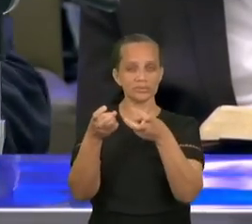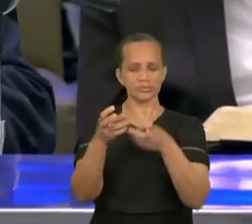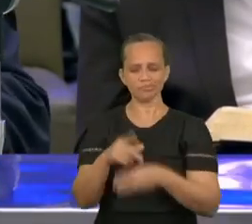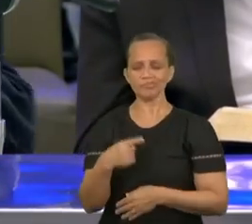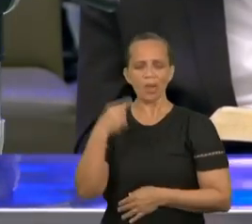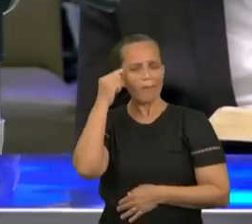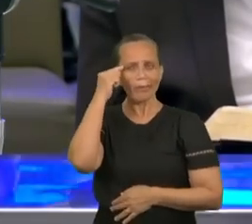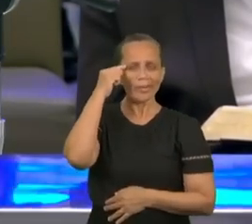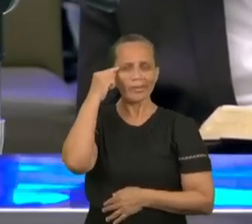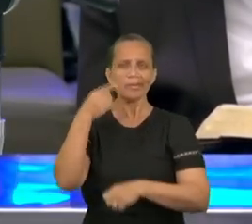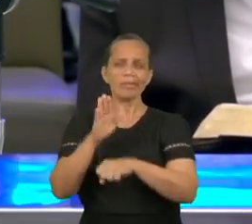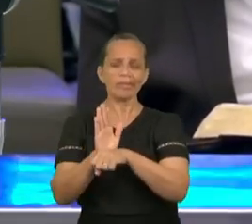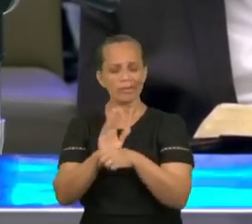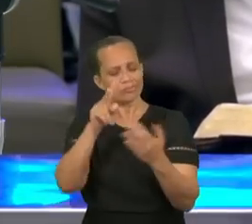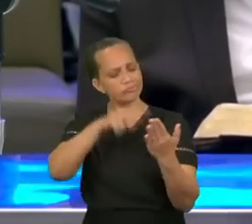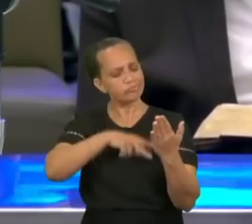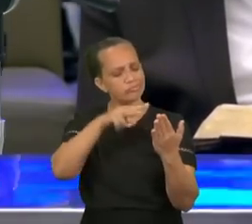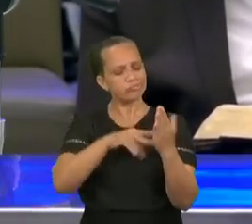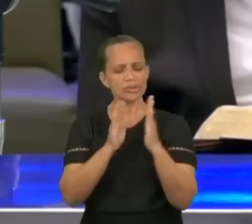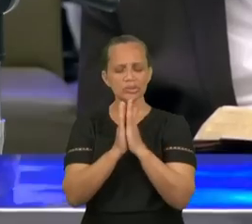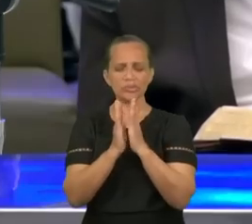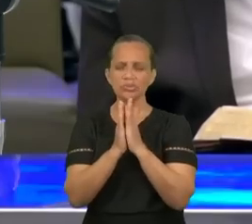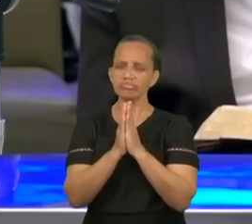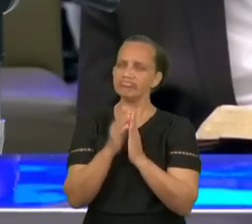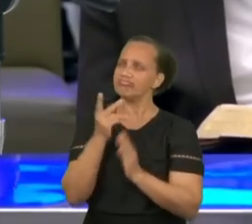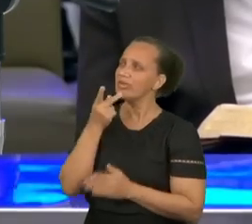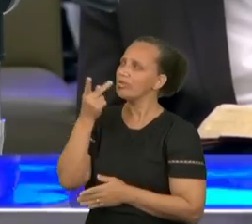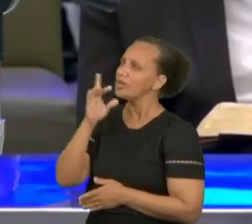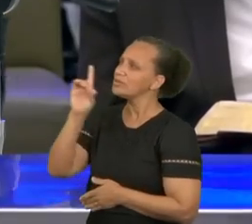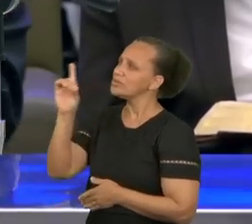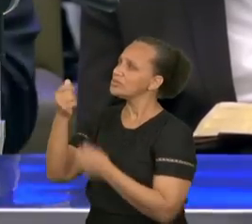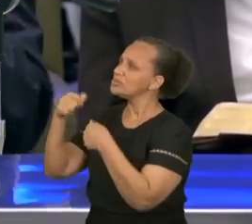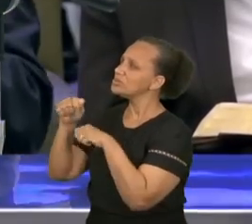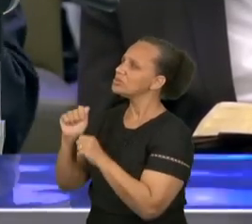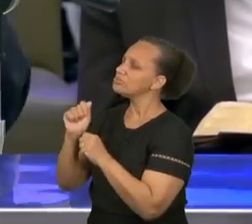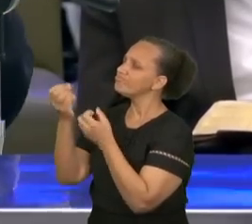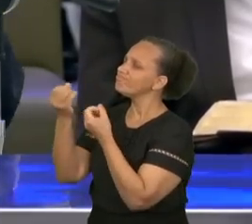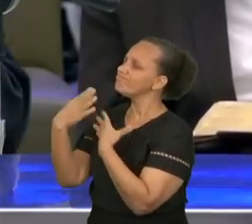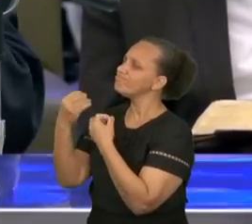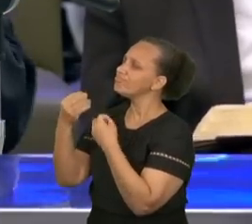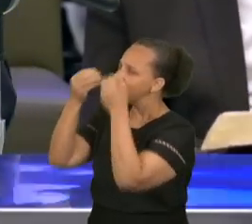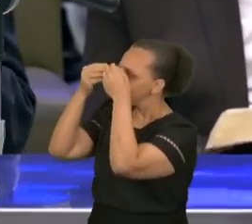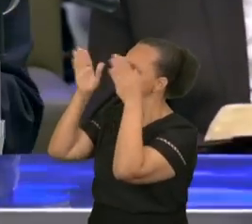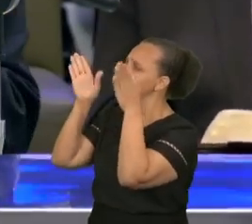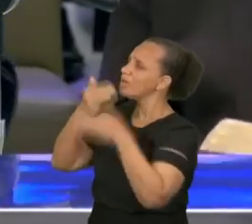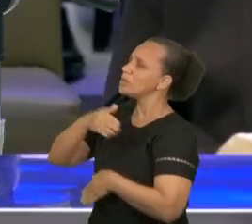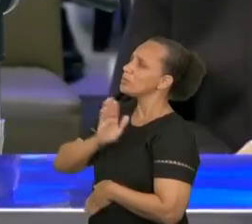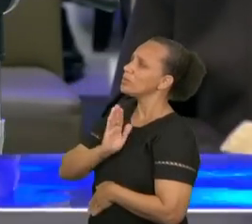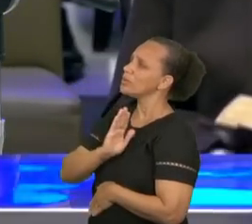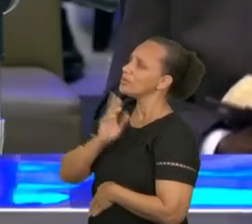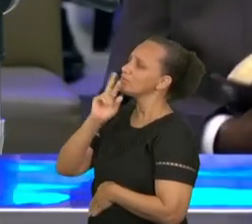pensando hoje de tarde enquanto Lia orava e dizia meu Deus me dá uma palavra me ajuda Abra minha mente o meu coração